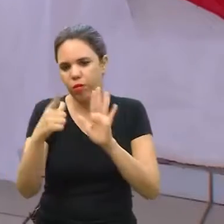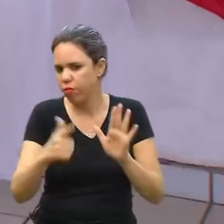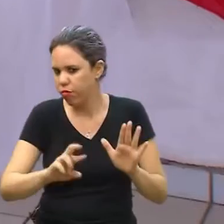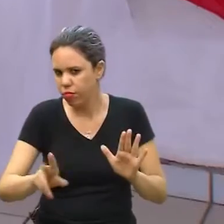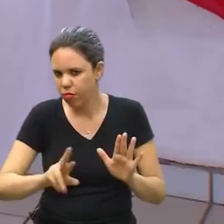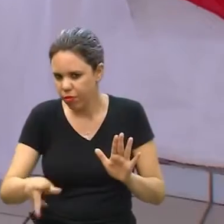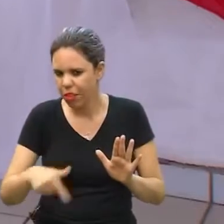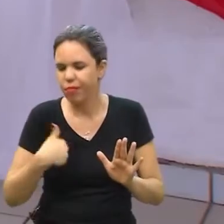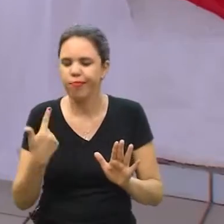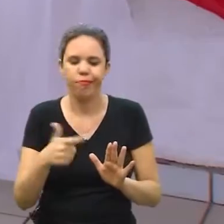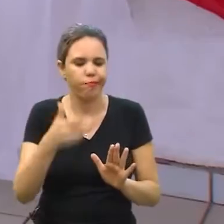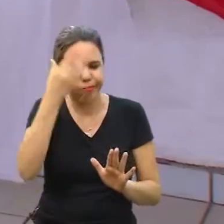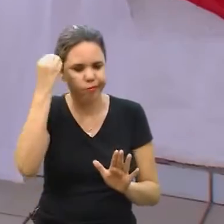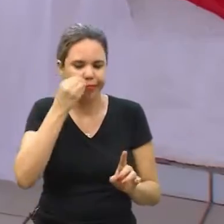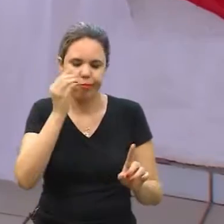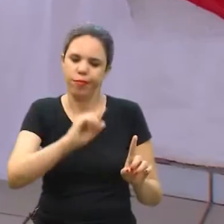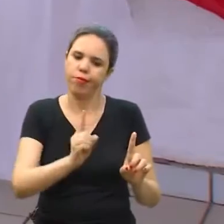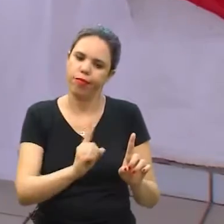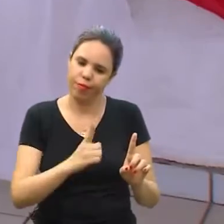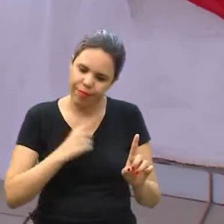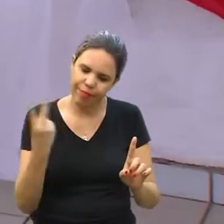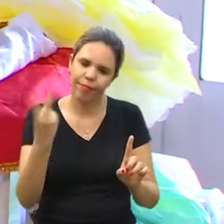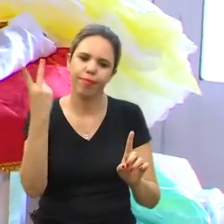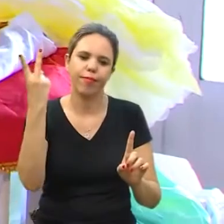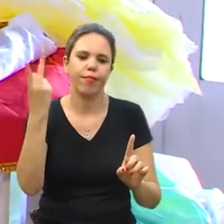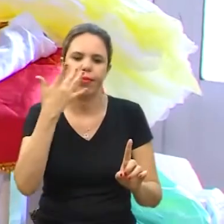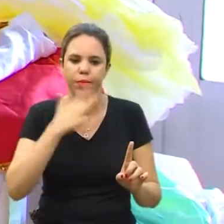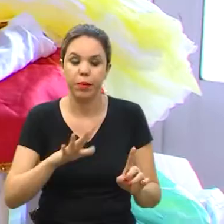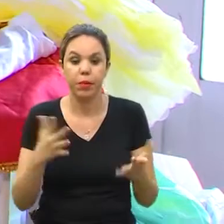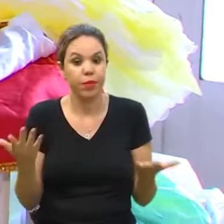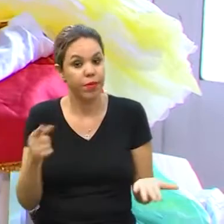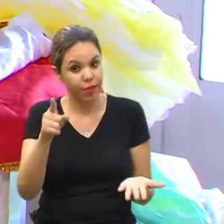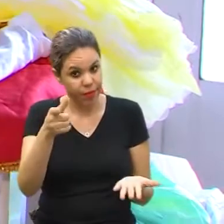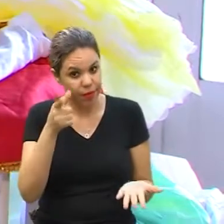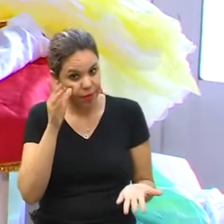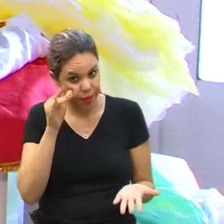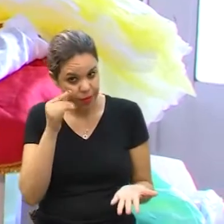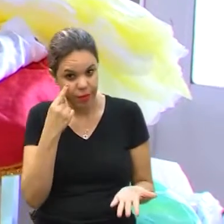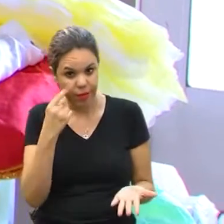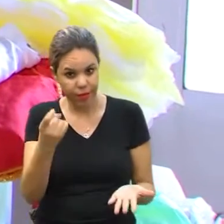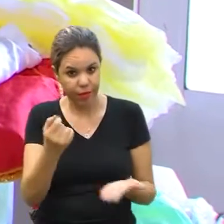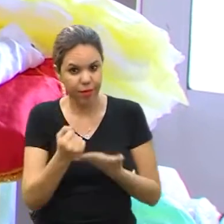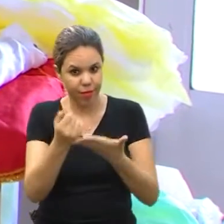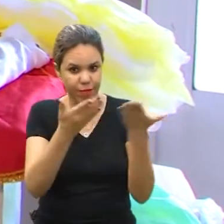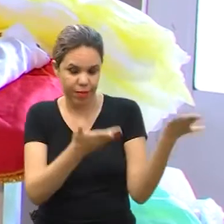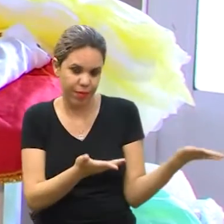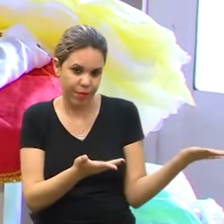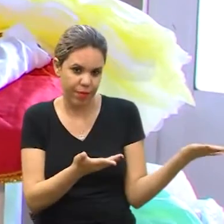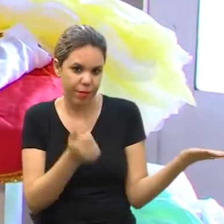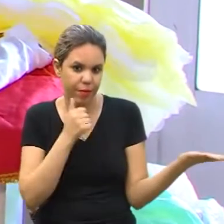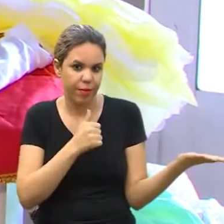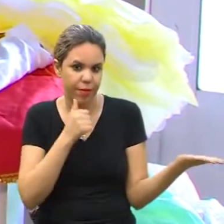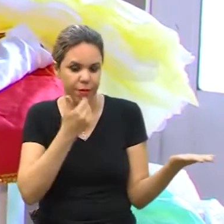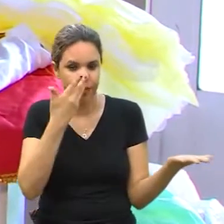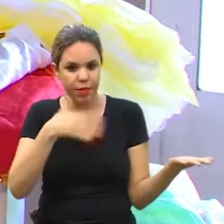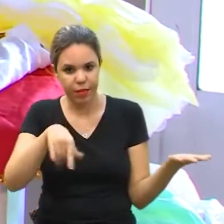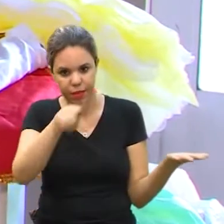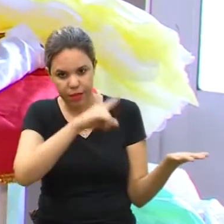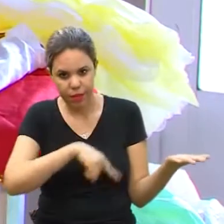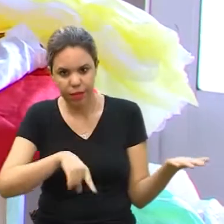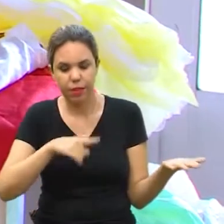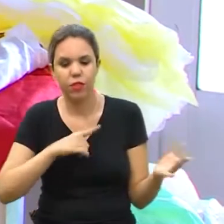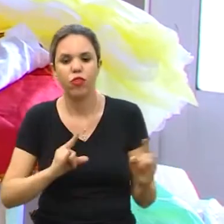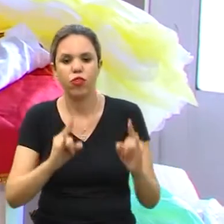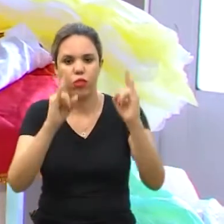eles que eles não são esquecidos, que eles têm valor. Então, se você ficou interessado em ajudar a Regina e as crianças